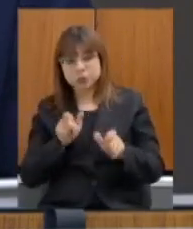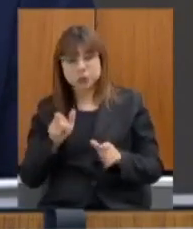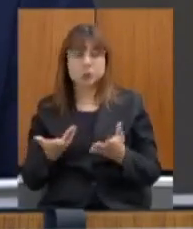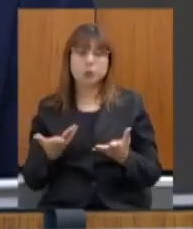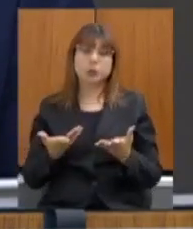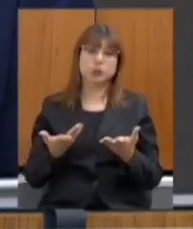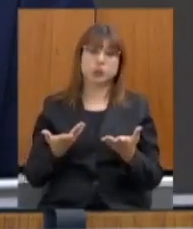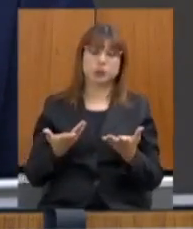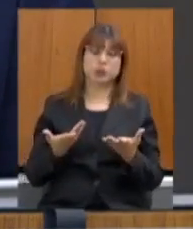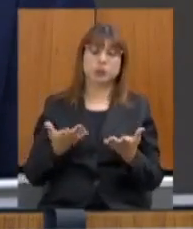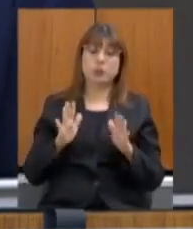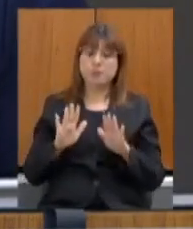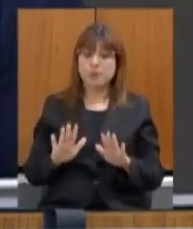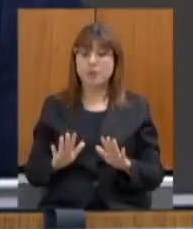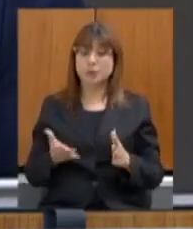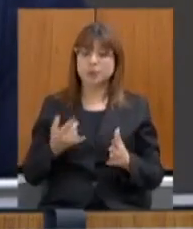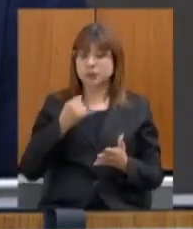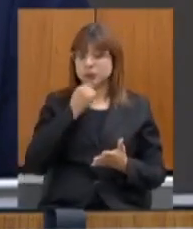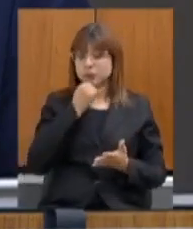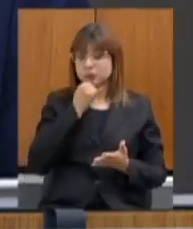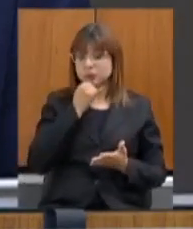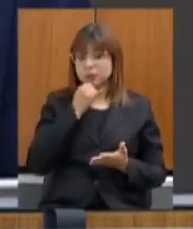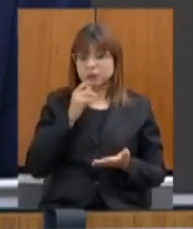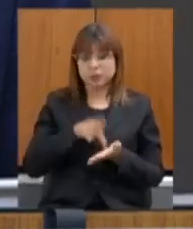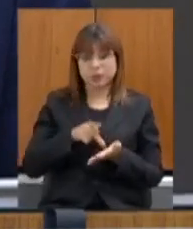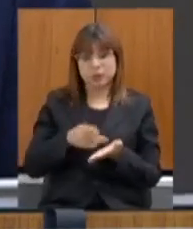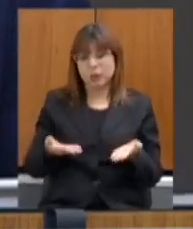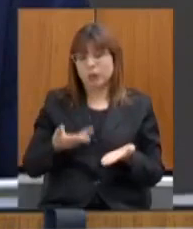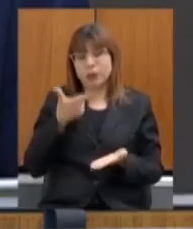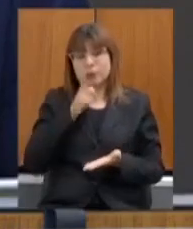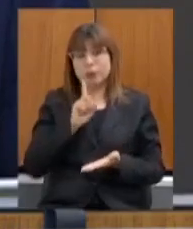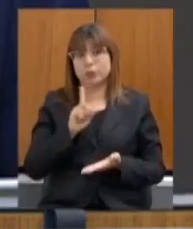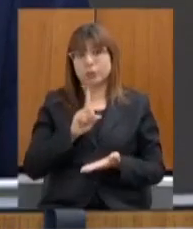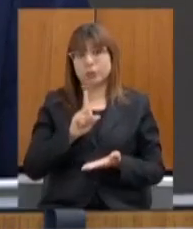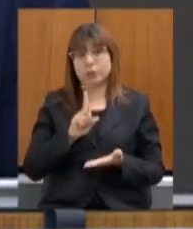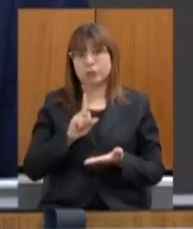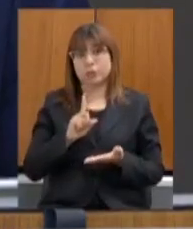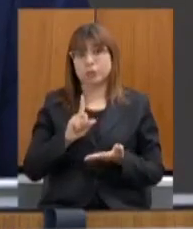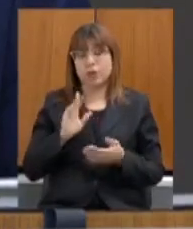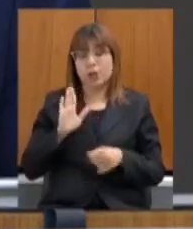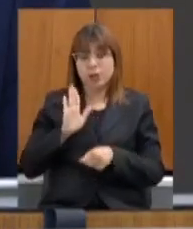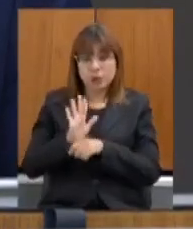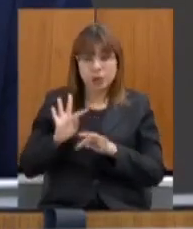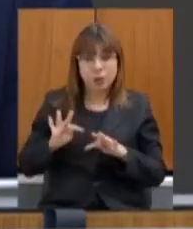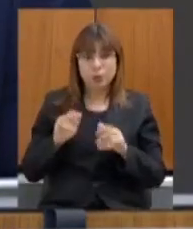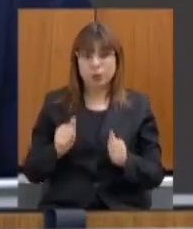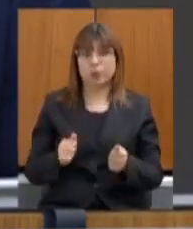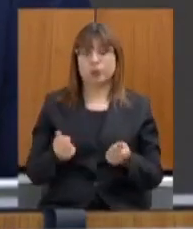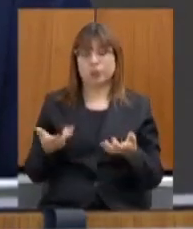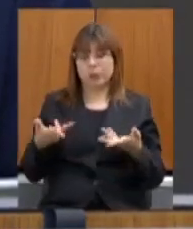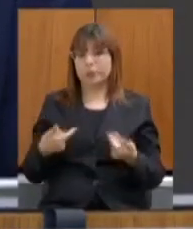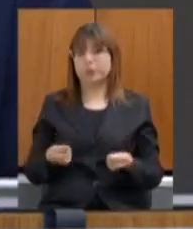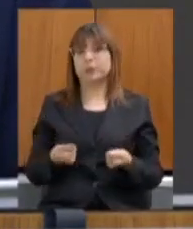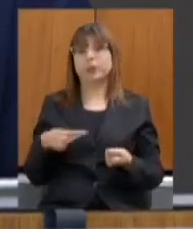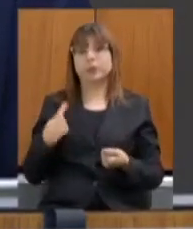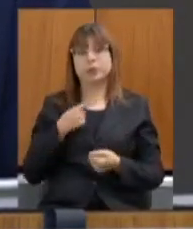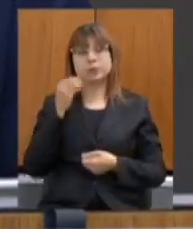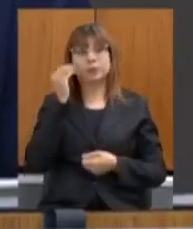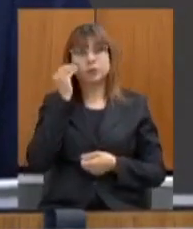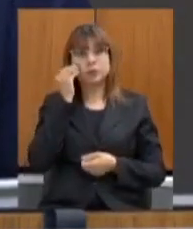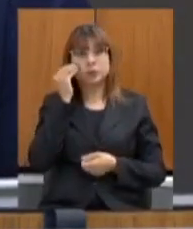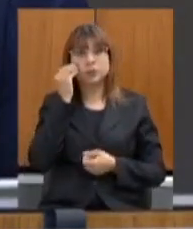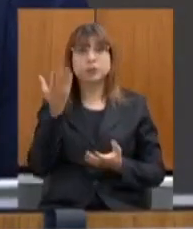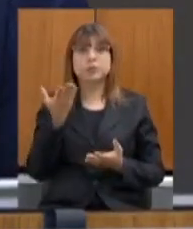ele atende. Mas, infelizmente, essa não é a nossa condição do Estado, de atender todos à plenitude. Então, gente tenta, no limite da